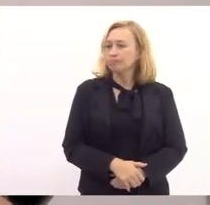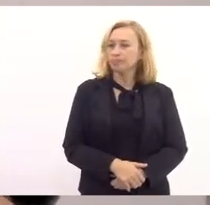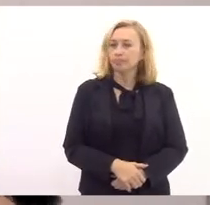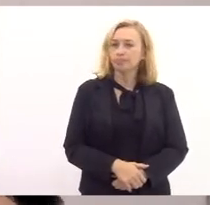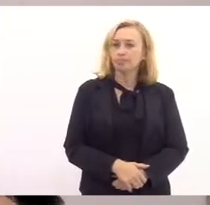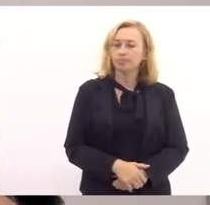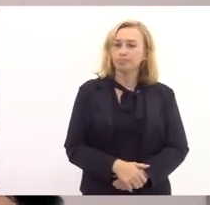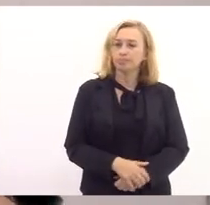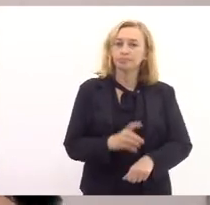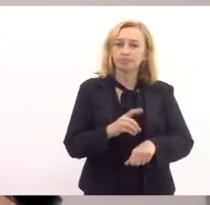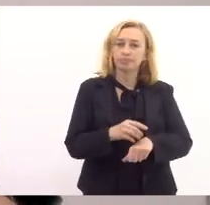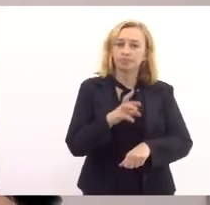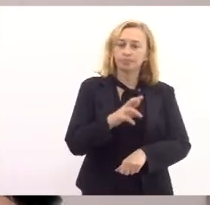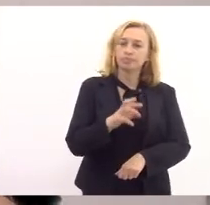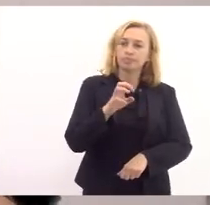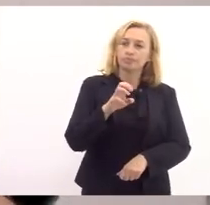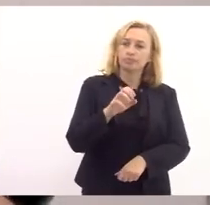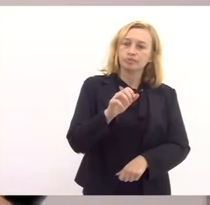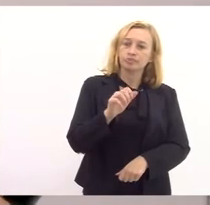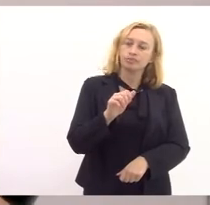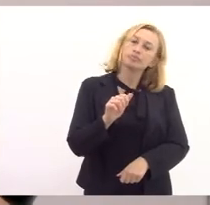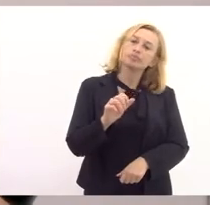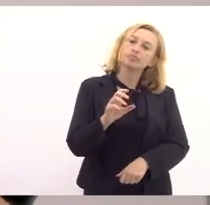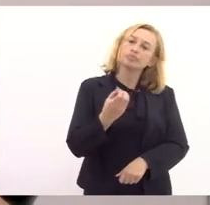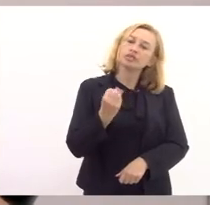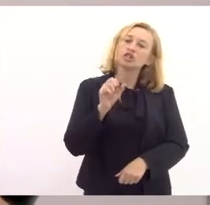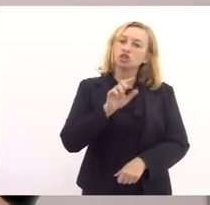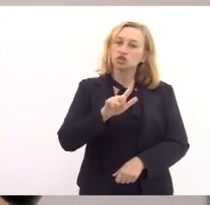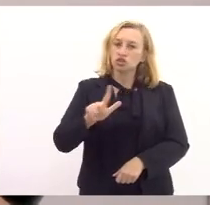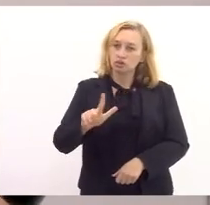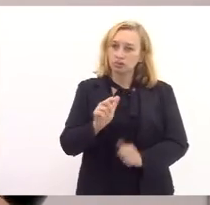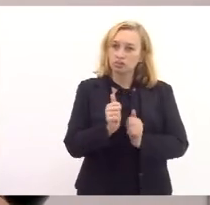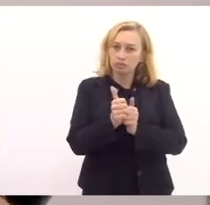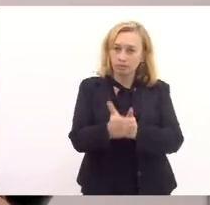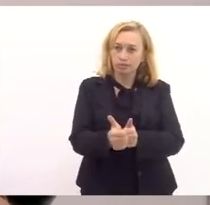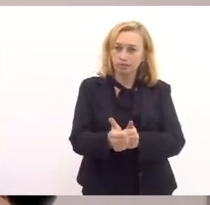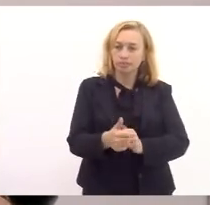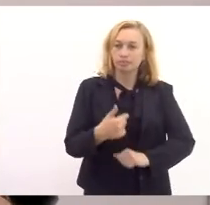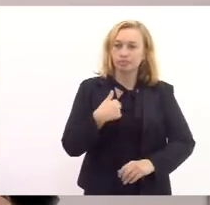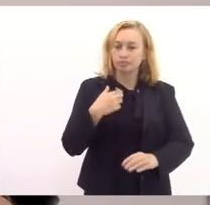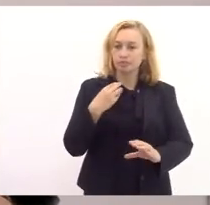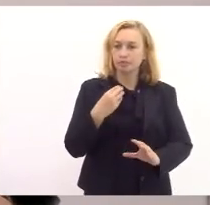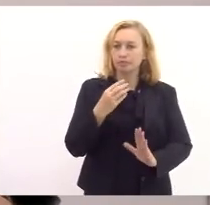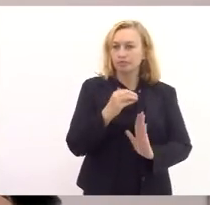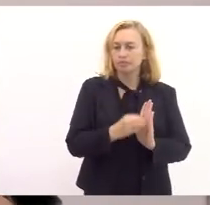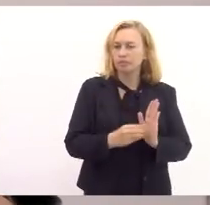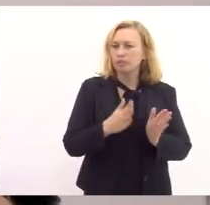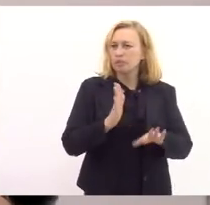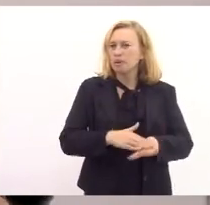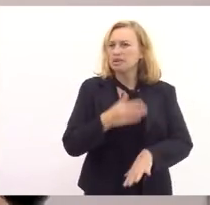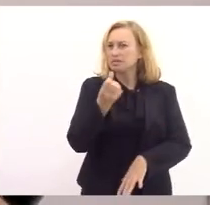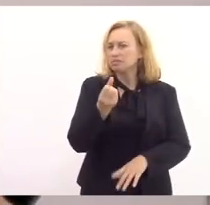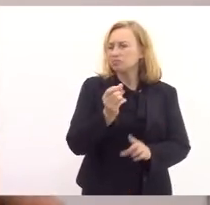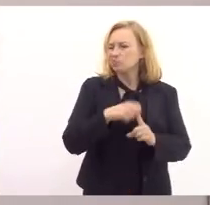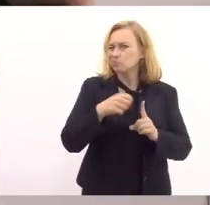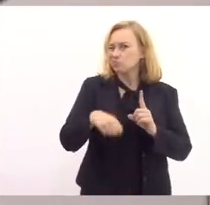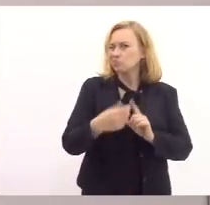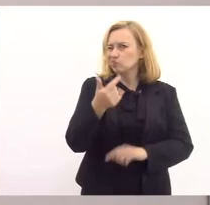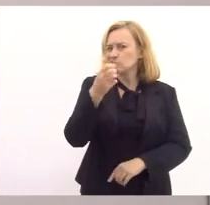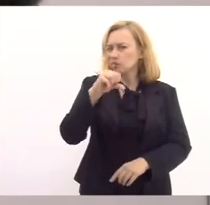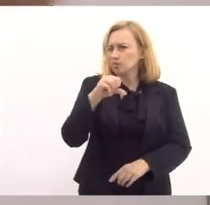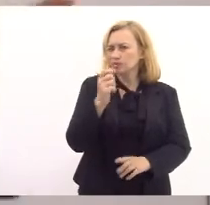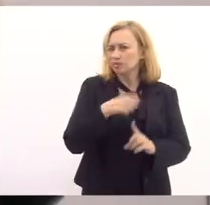e o doutor Schau acompanha isso, eu oficiei, já tem mais de 6 meses, 9 meses,